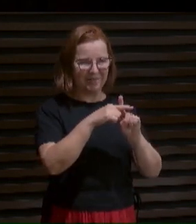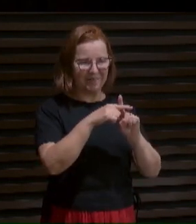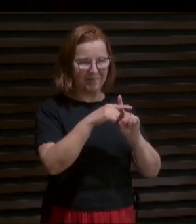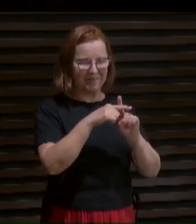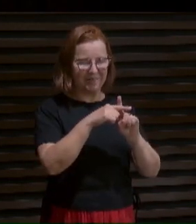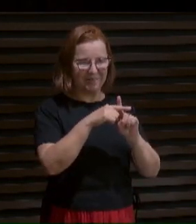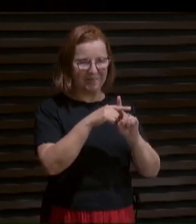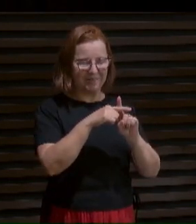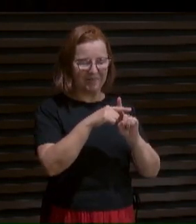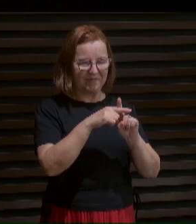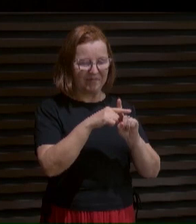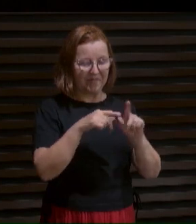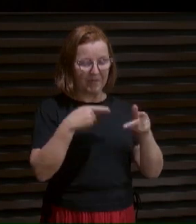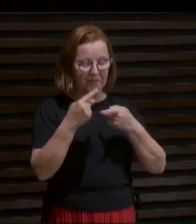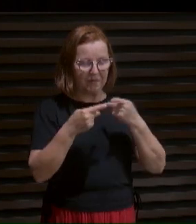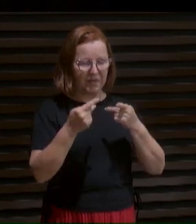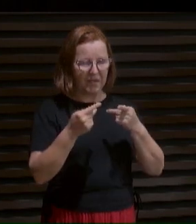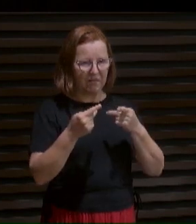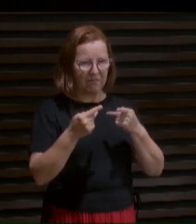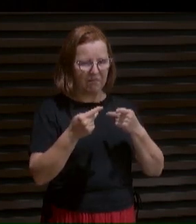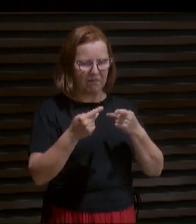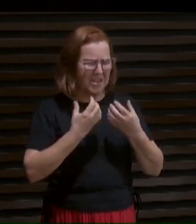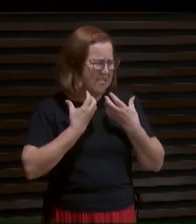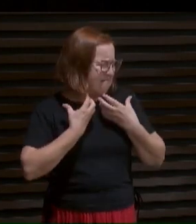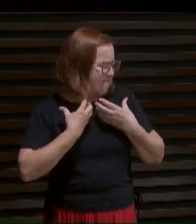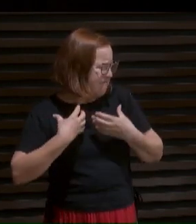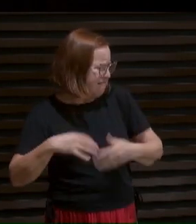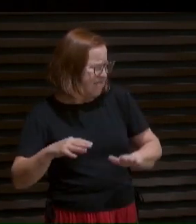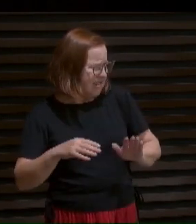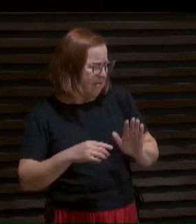E ele diz, longe